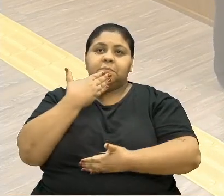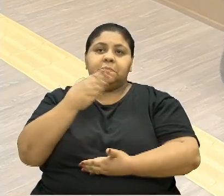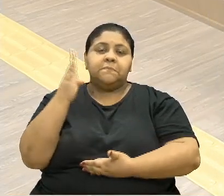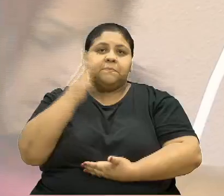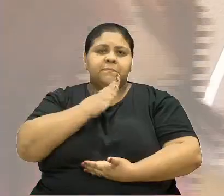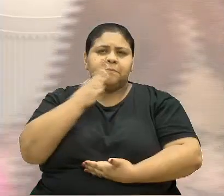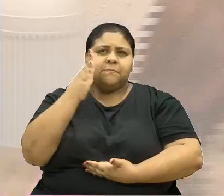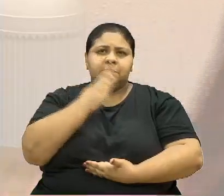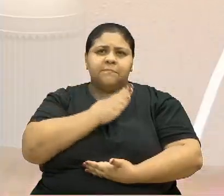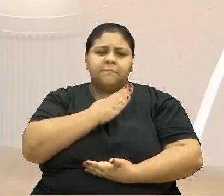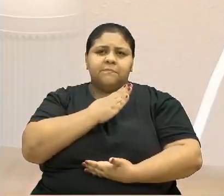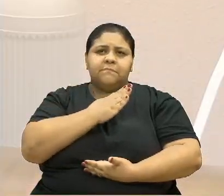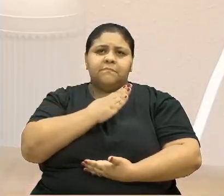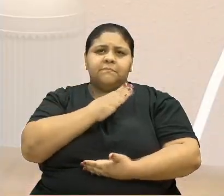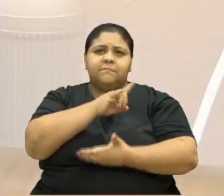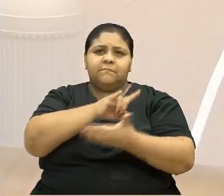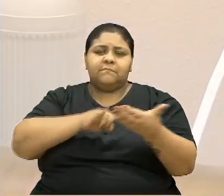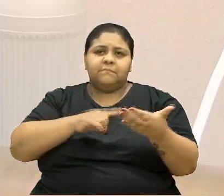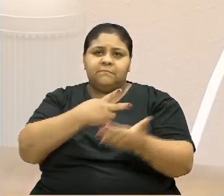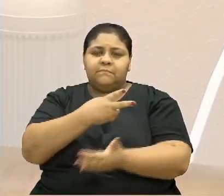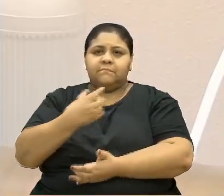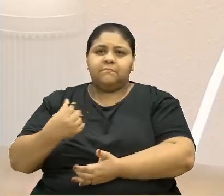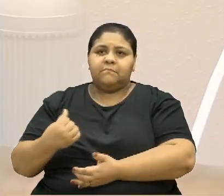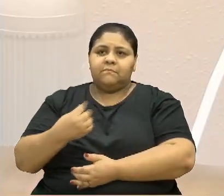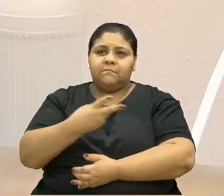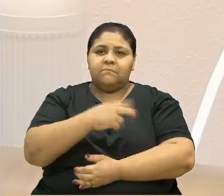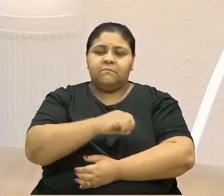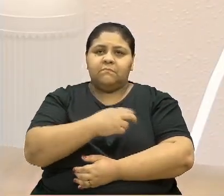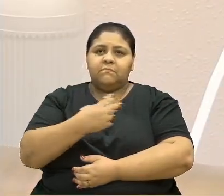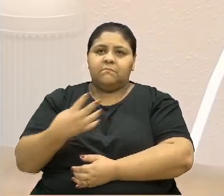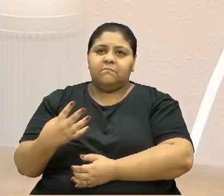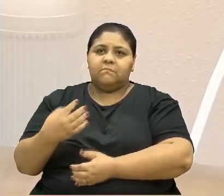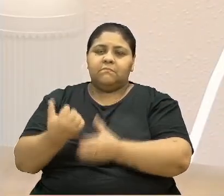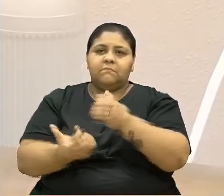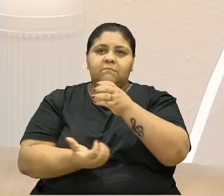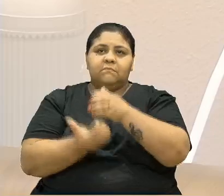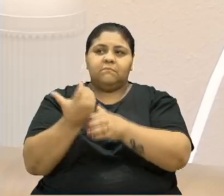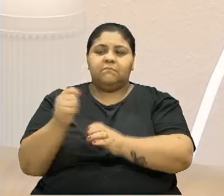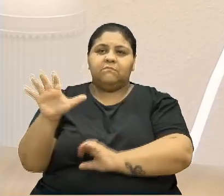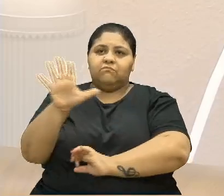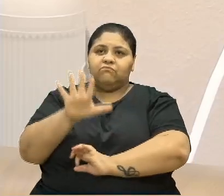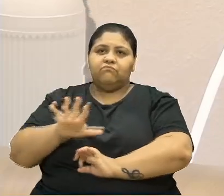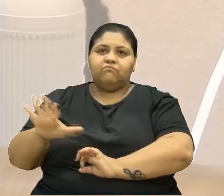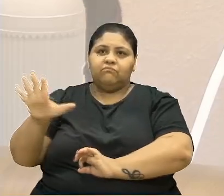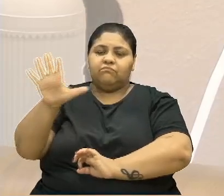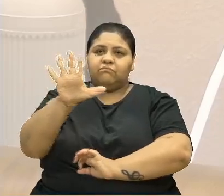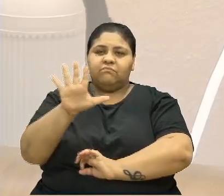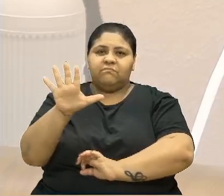urgência, a moção número 26/2024, de autoria coletiva,